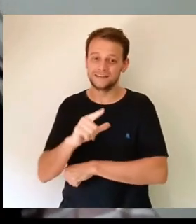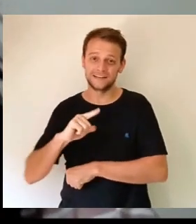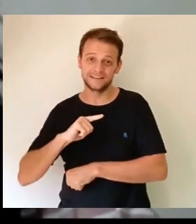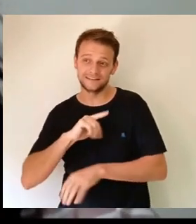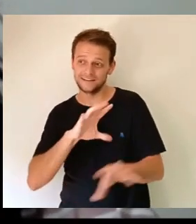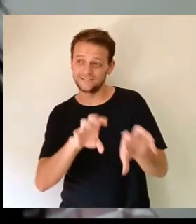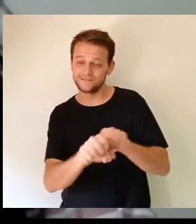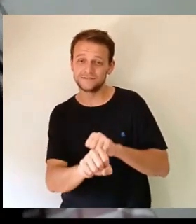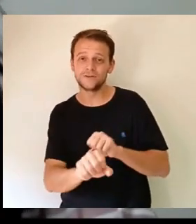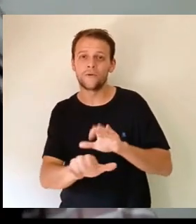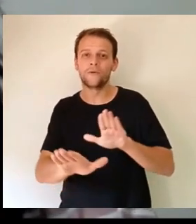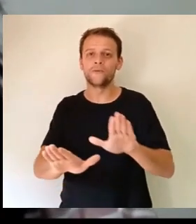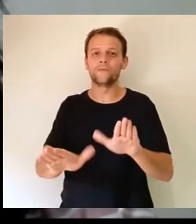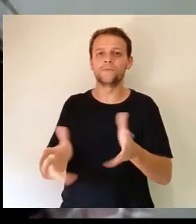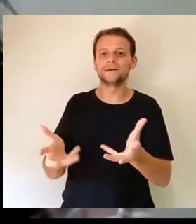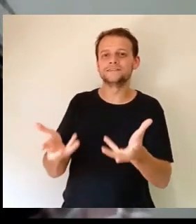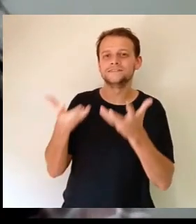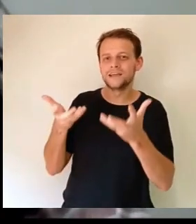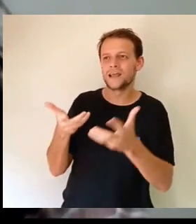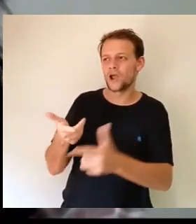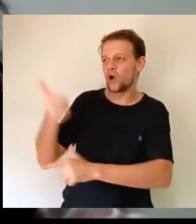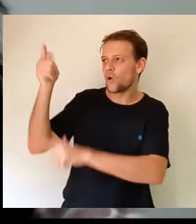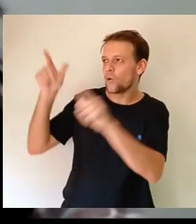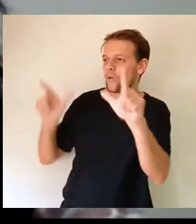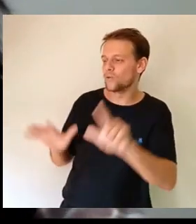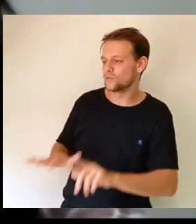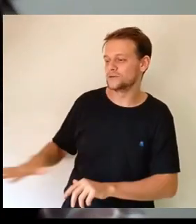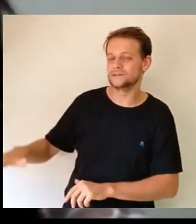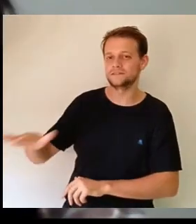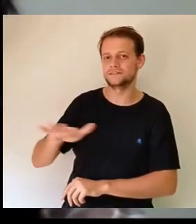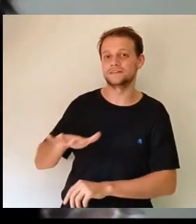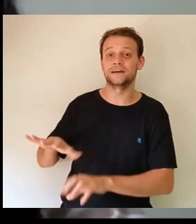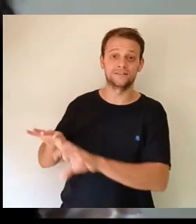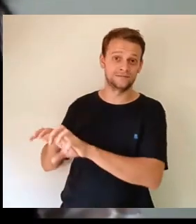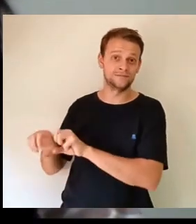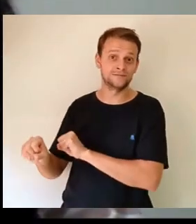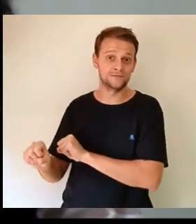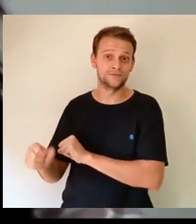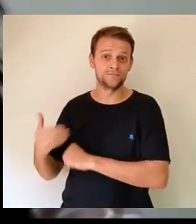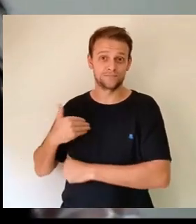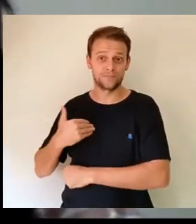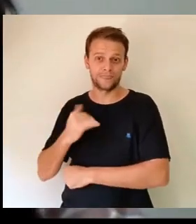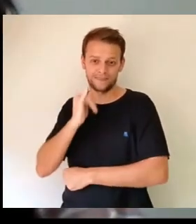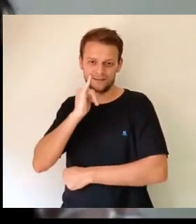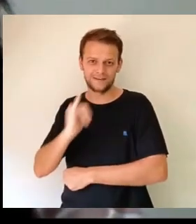que ele tinha uma formação, mas ele buscava outros